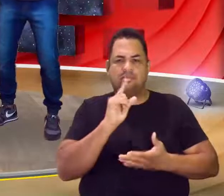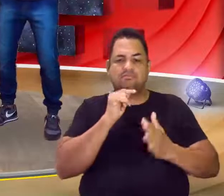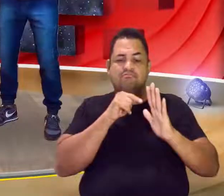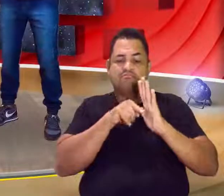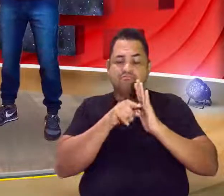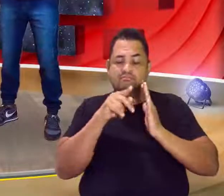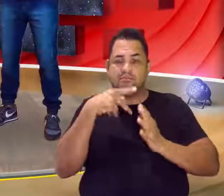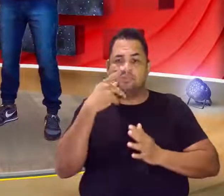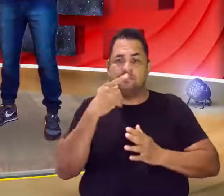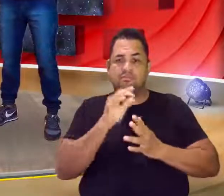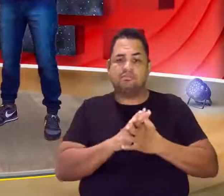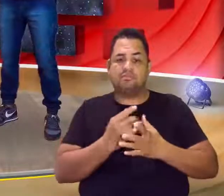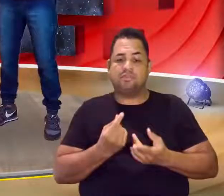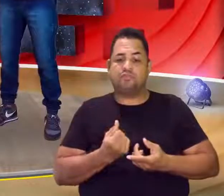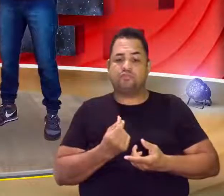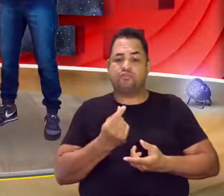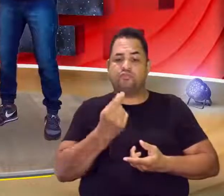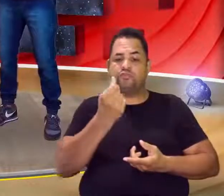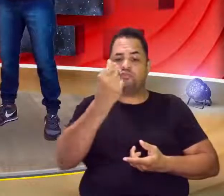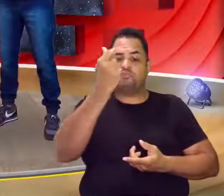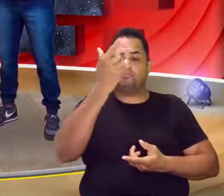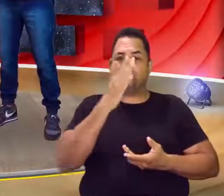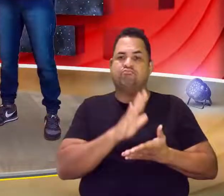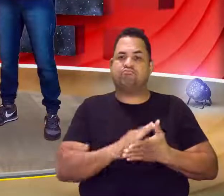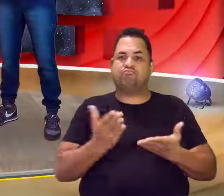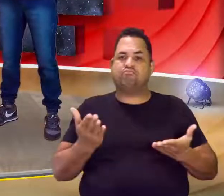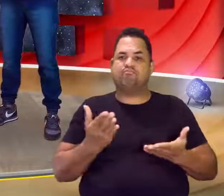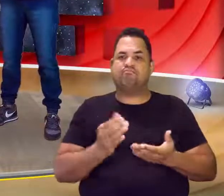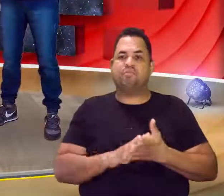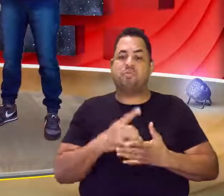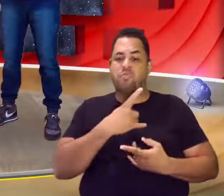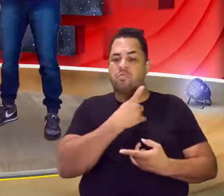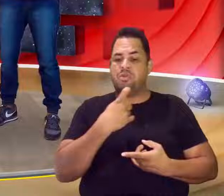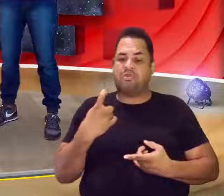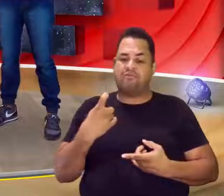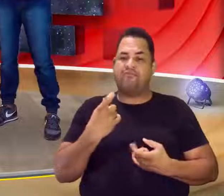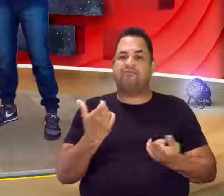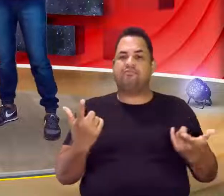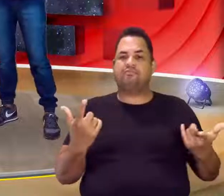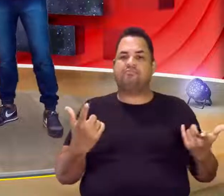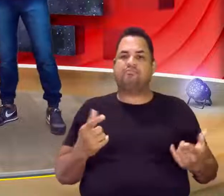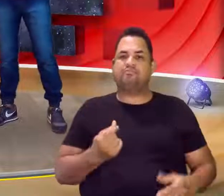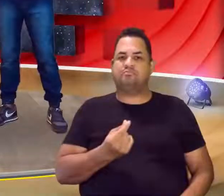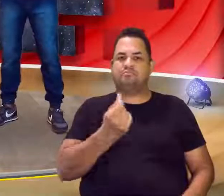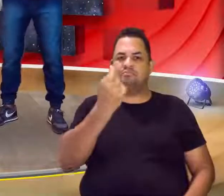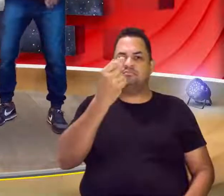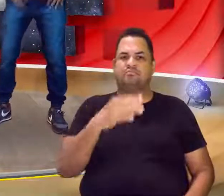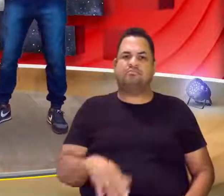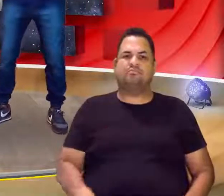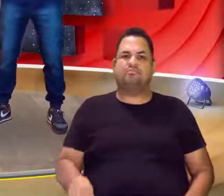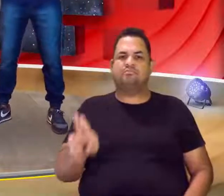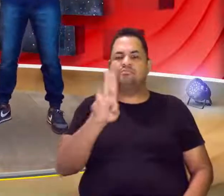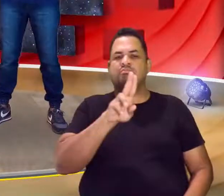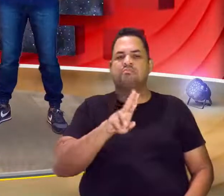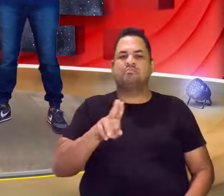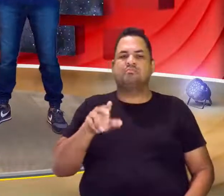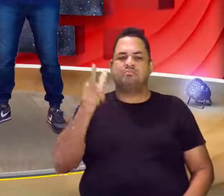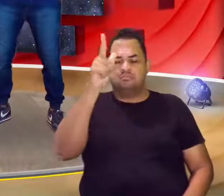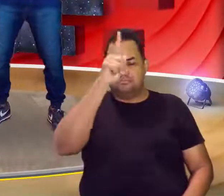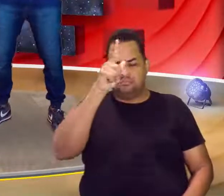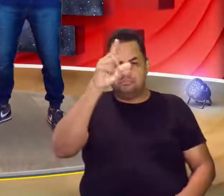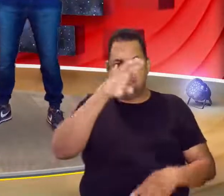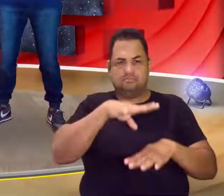lá o seguinte, é o que gerou maior lucro, que deu mais dinheiro. Tudo bem. Então, aplicando a parte